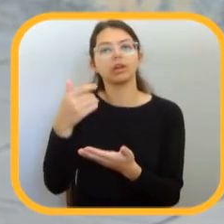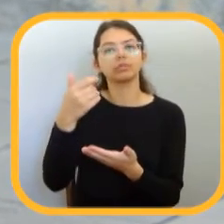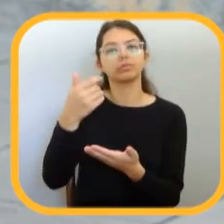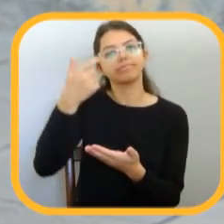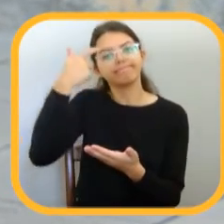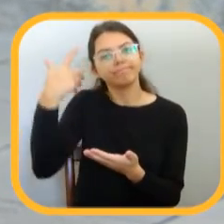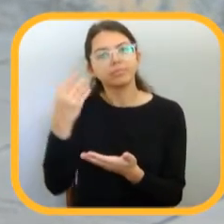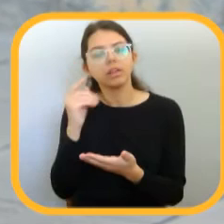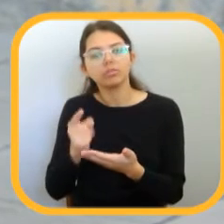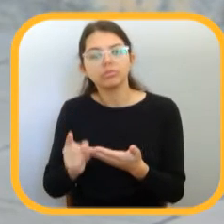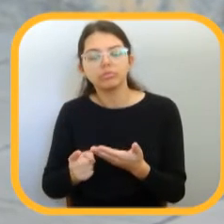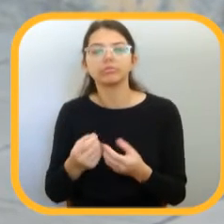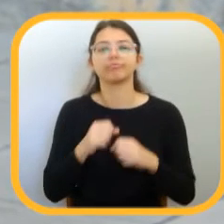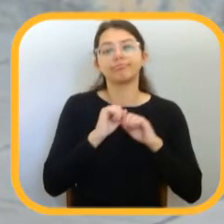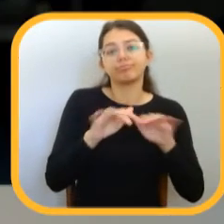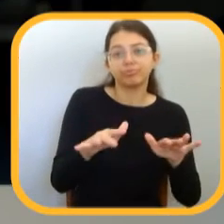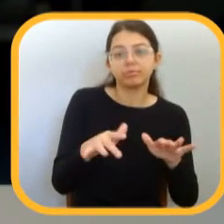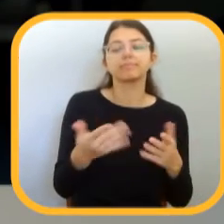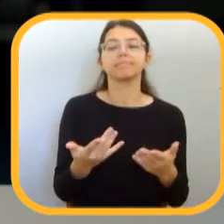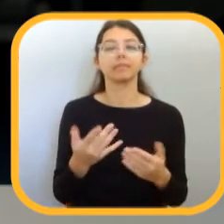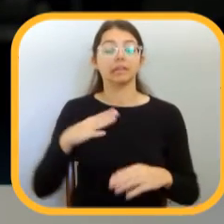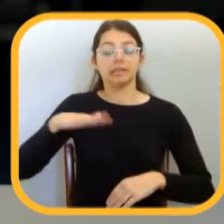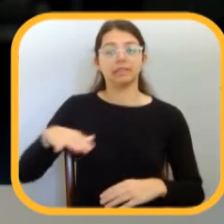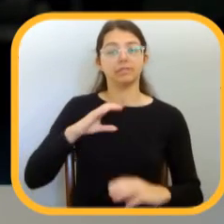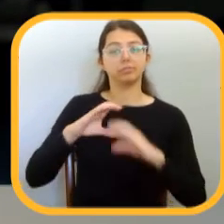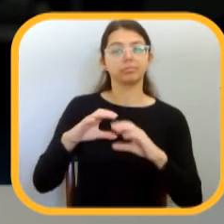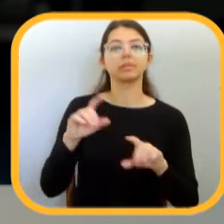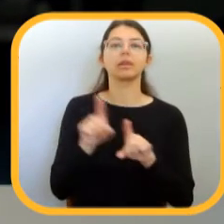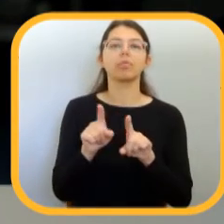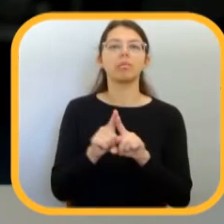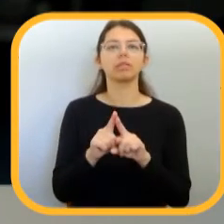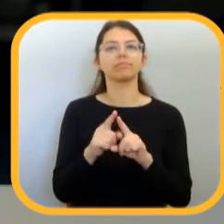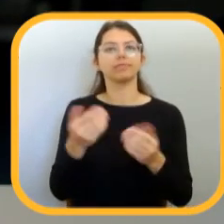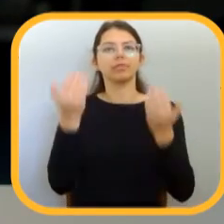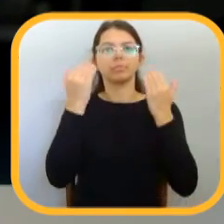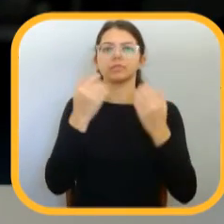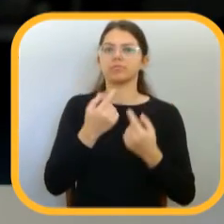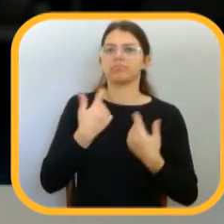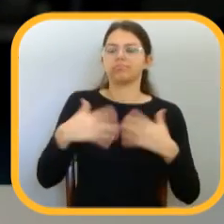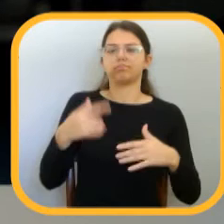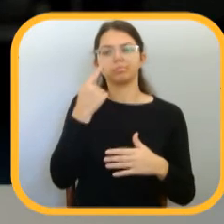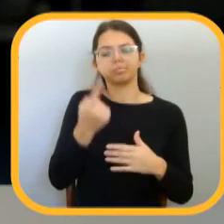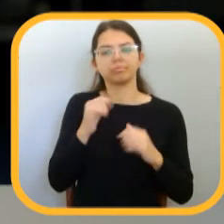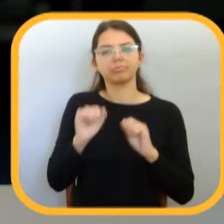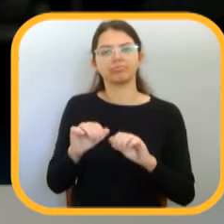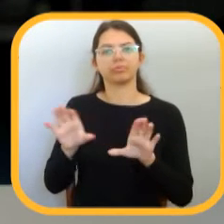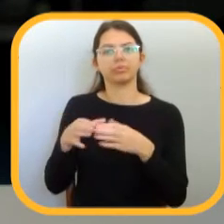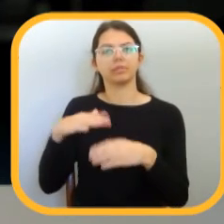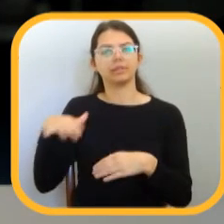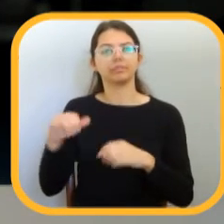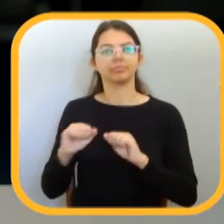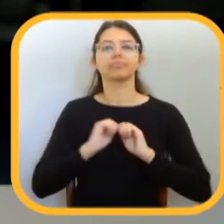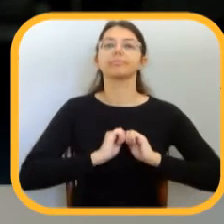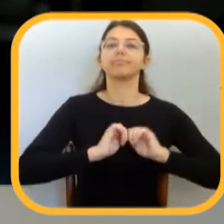divulgação de resultados, a interpretação dos mesmos. Por um lado, comunicar ciência implica a disseminação de informação especializada dentro da